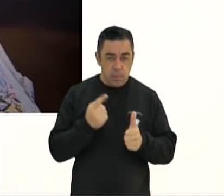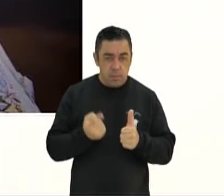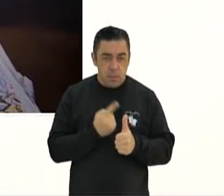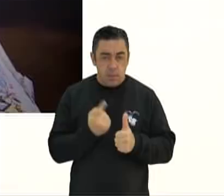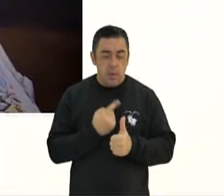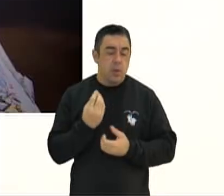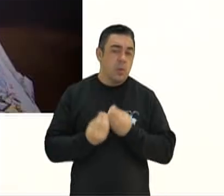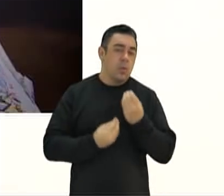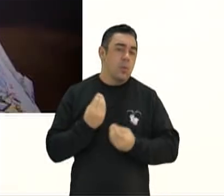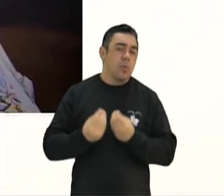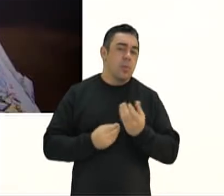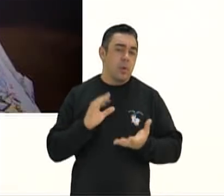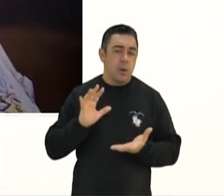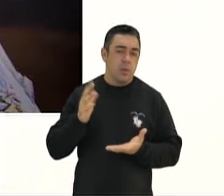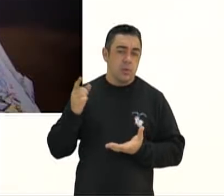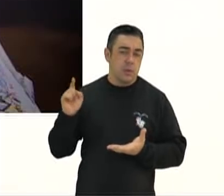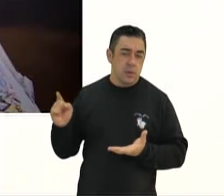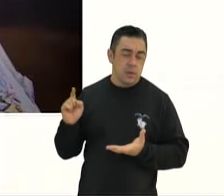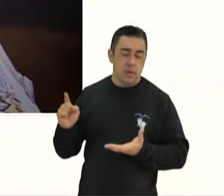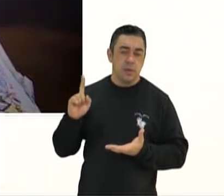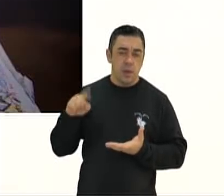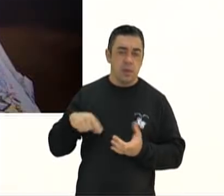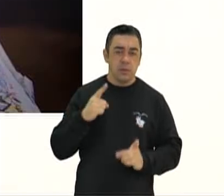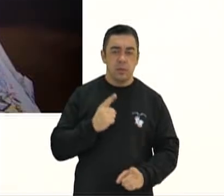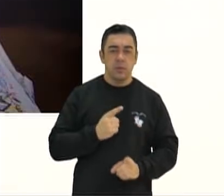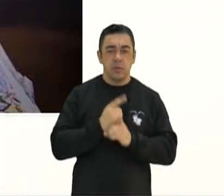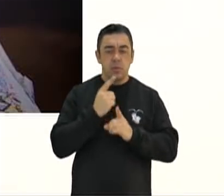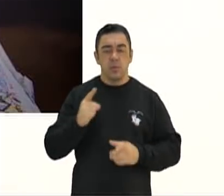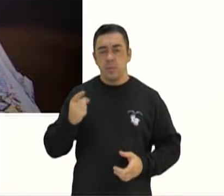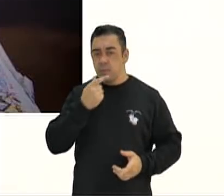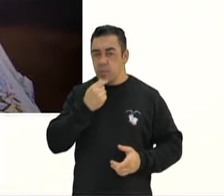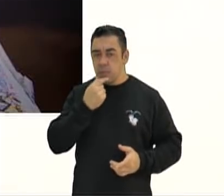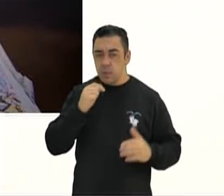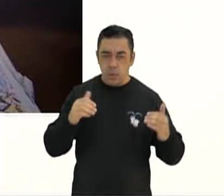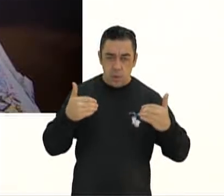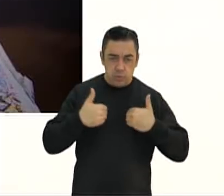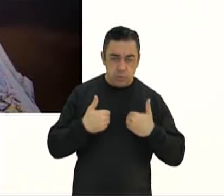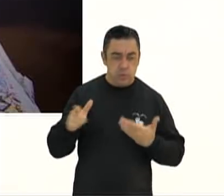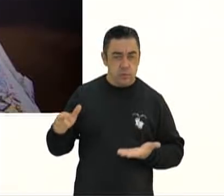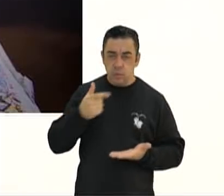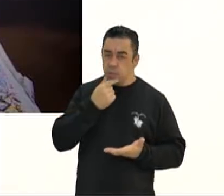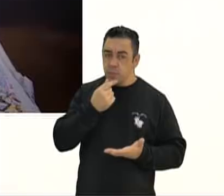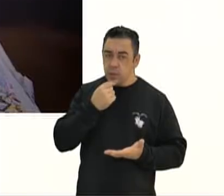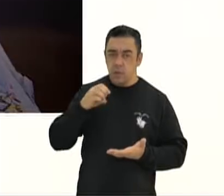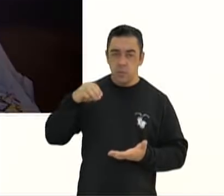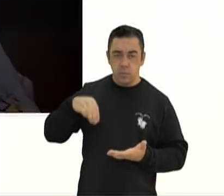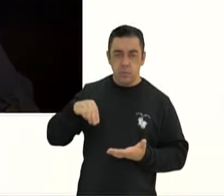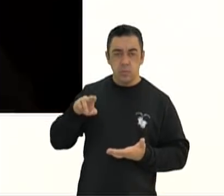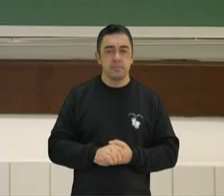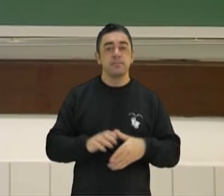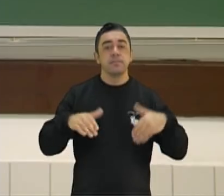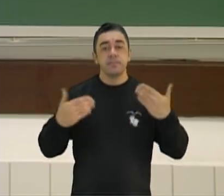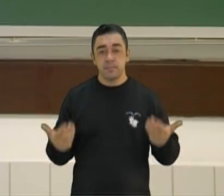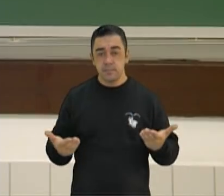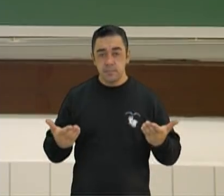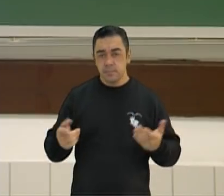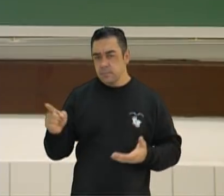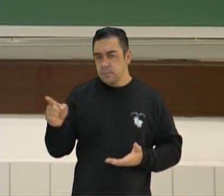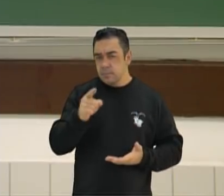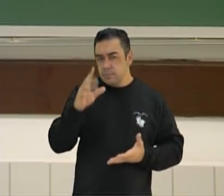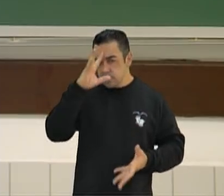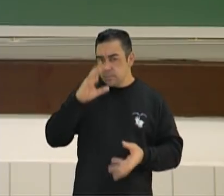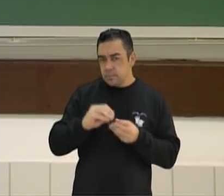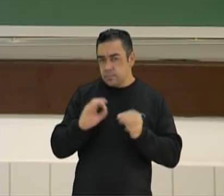primeiro ponto dentro dessa descoberta do autismo aqui dentro do Murilo, né, que é o tema aqui da nossa revista. Você